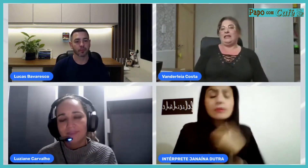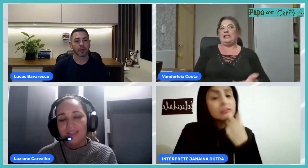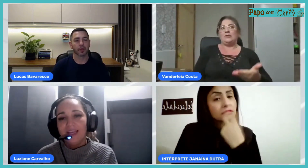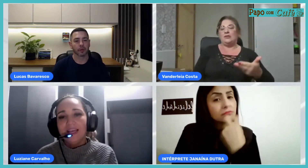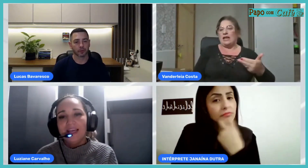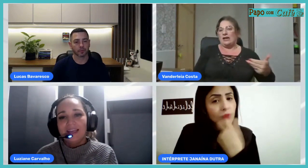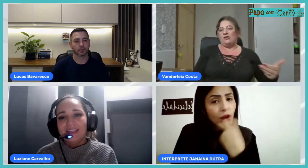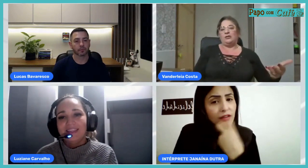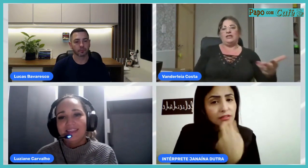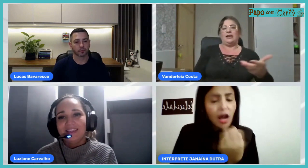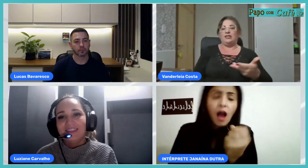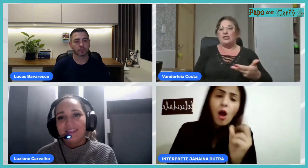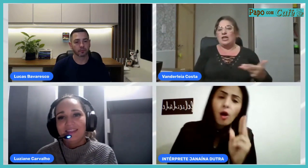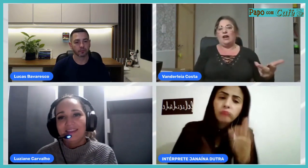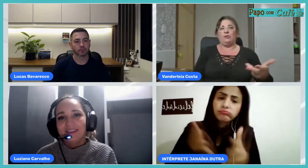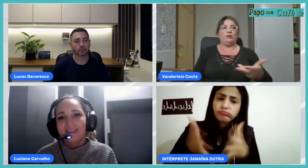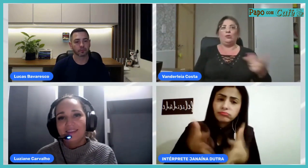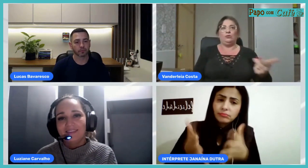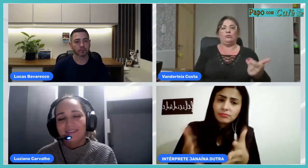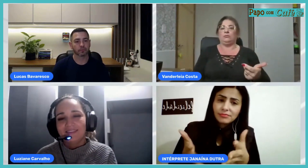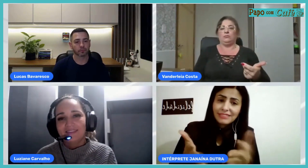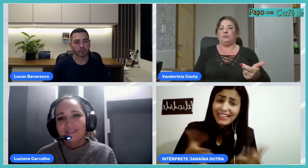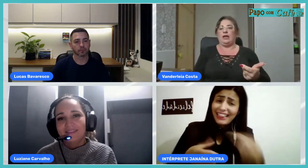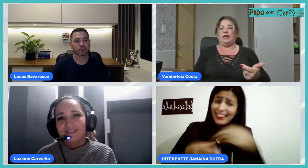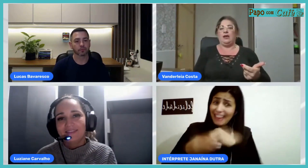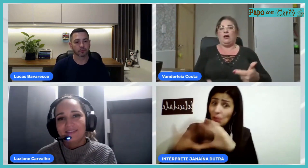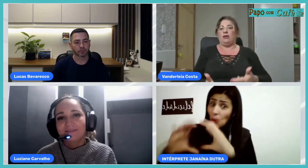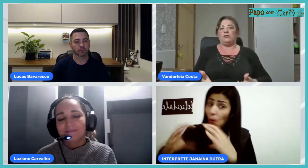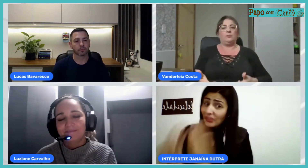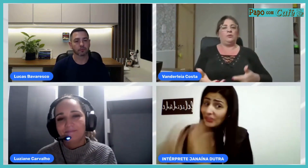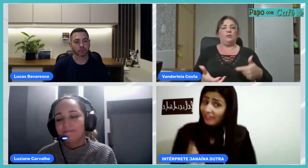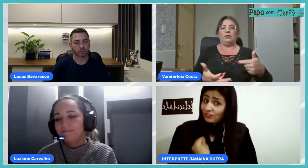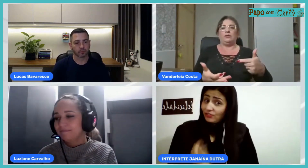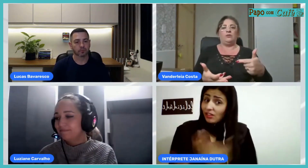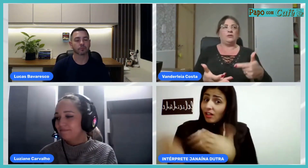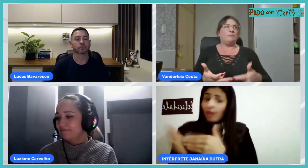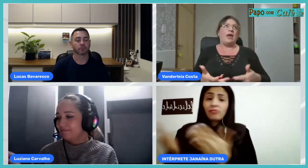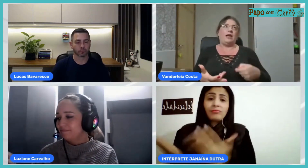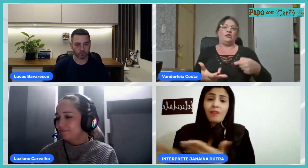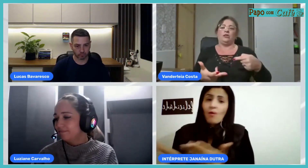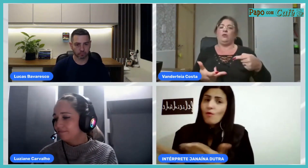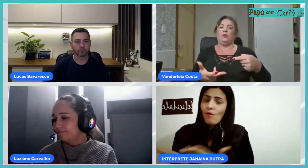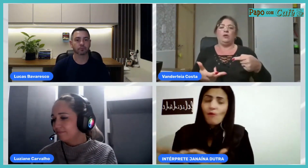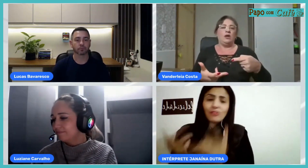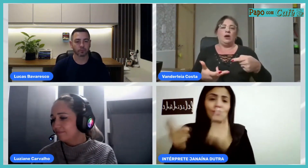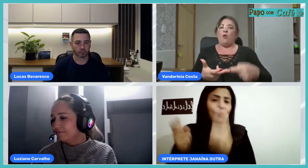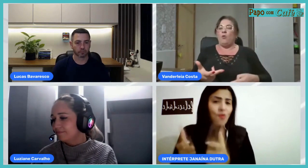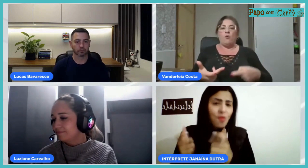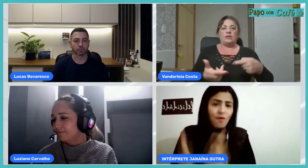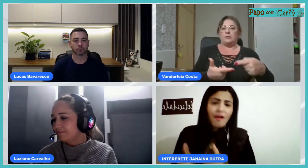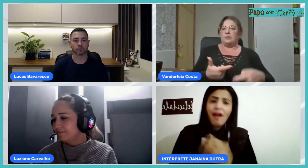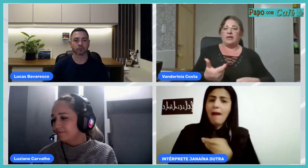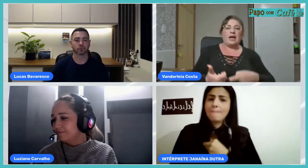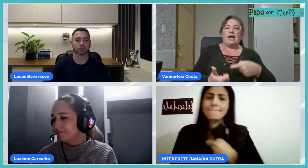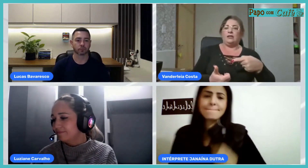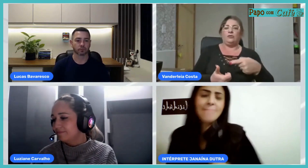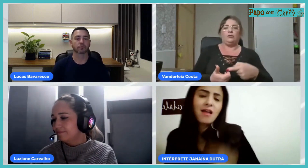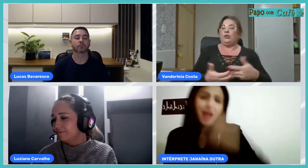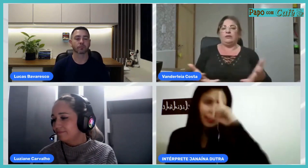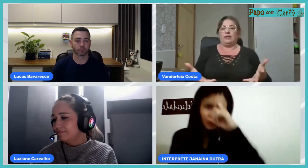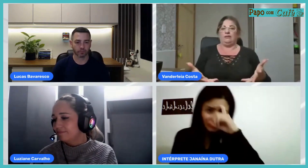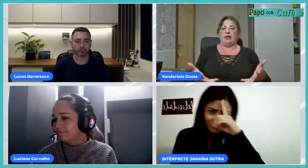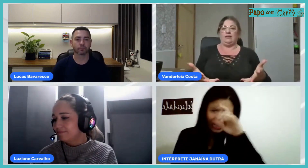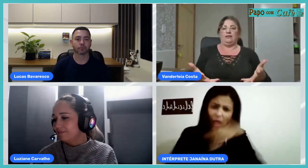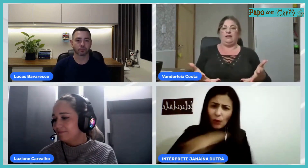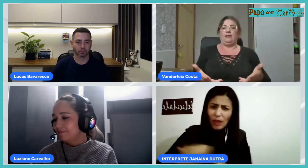Libras. Isso na comunidade em geral, em tudo, né? Órgãos públicos, médico, rua, supermercado,